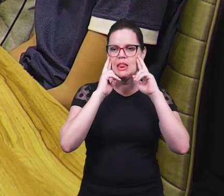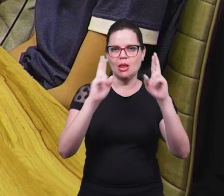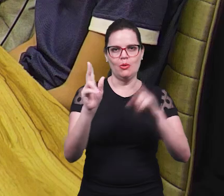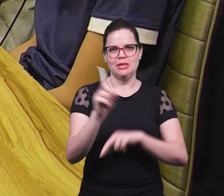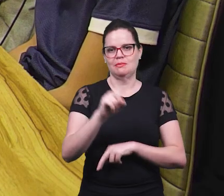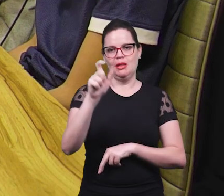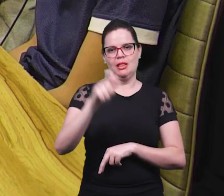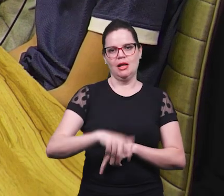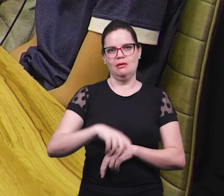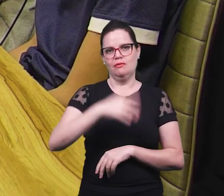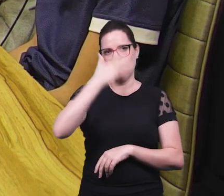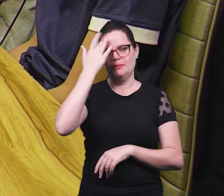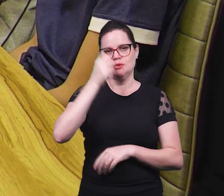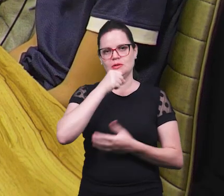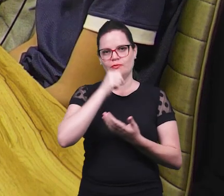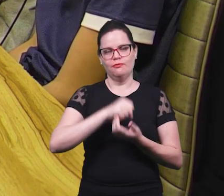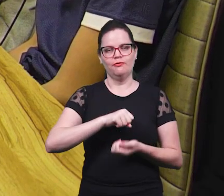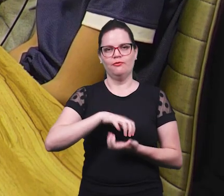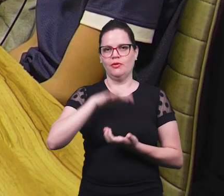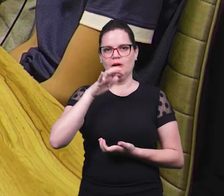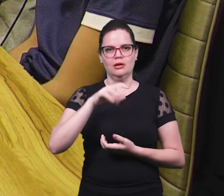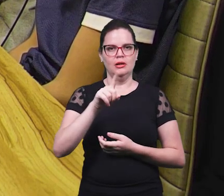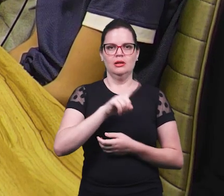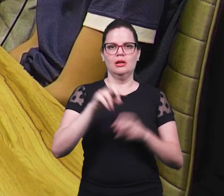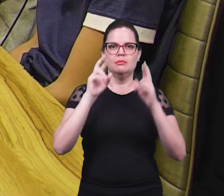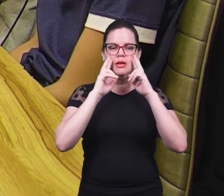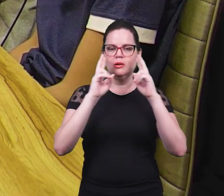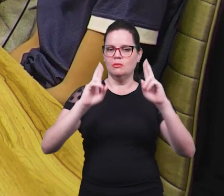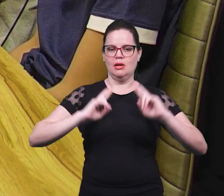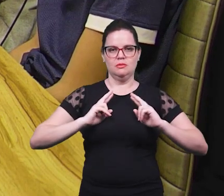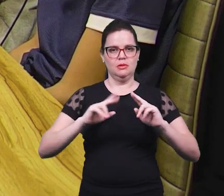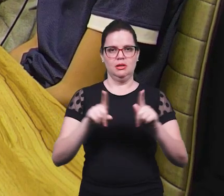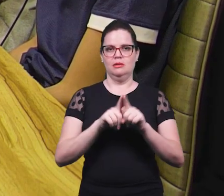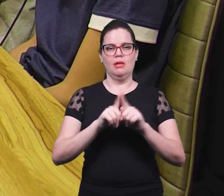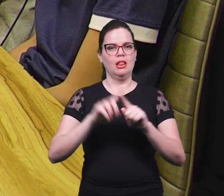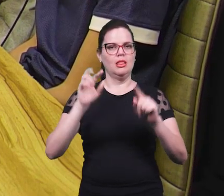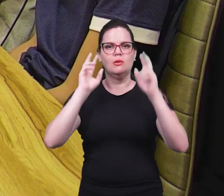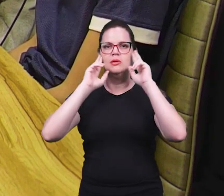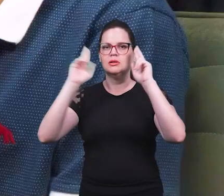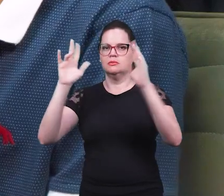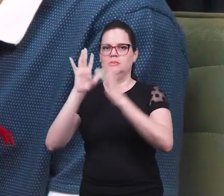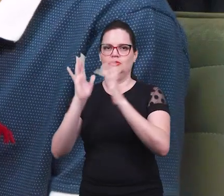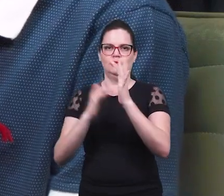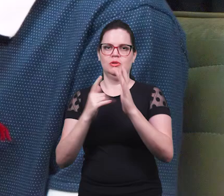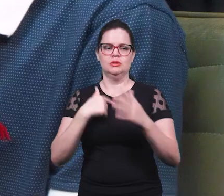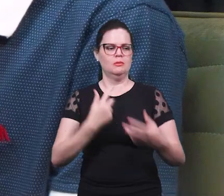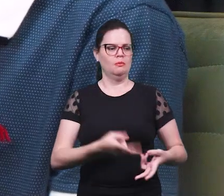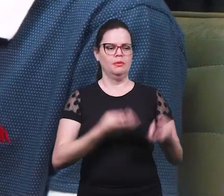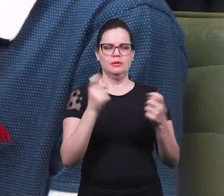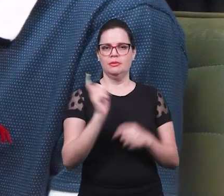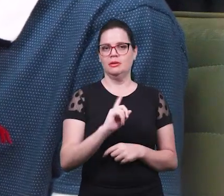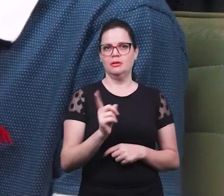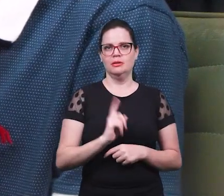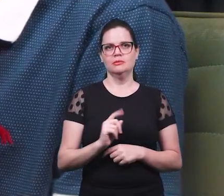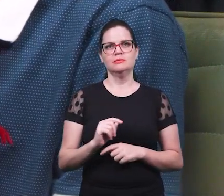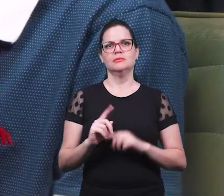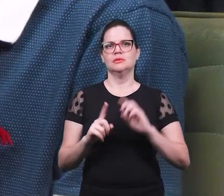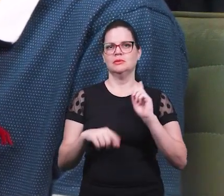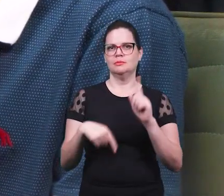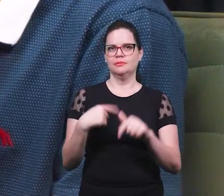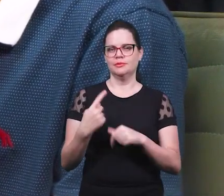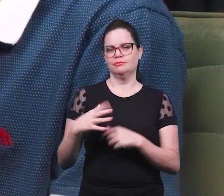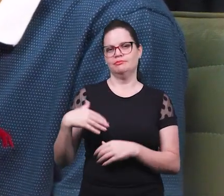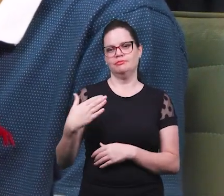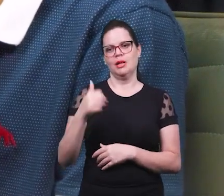velhos, desrespeitavam a mim mesmo, desrespeitavam principalmente também ao Senhor Jesus, né? E eu não percebia. Aí, com